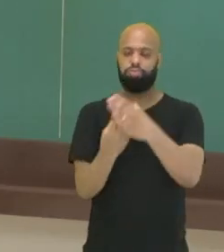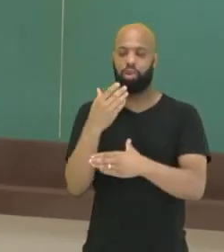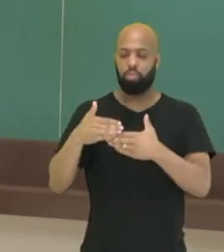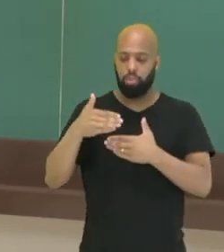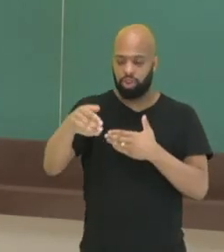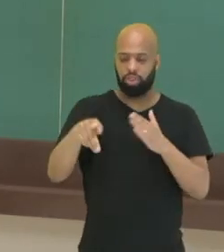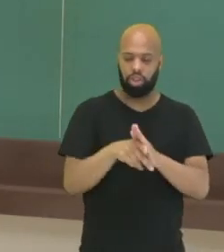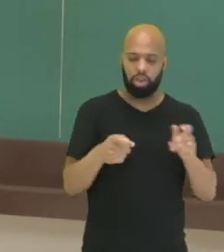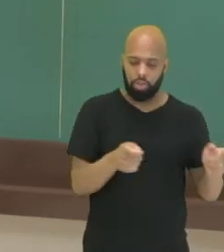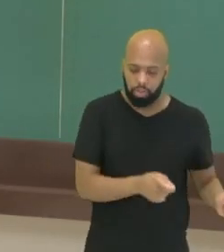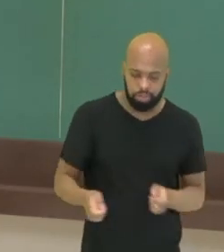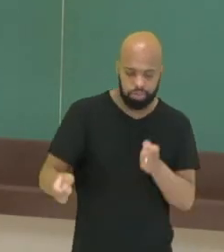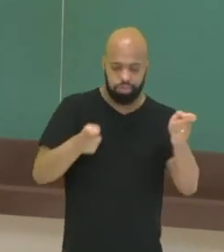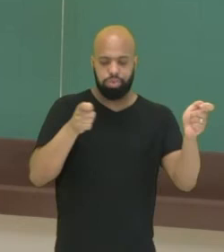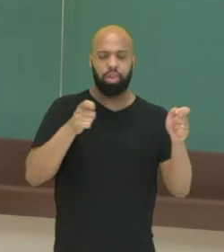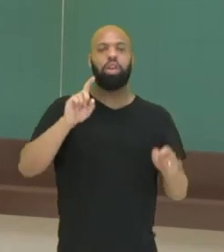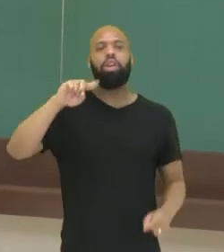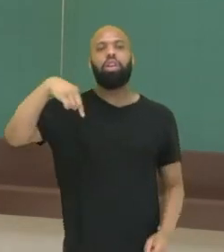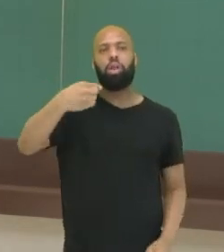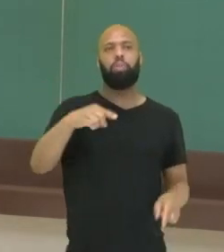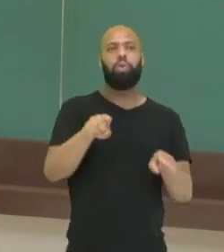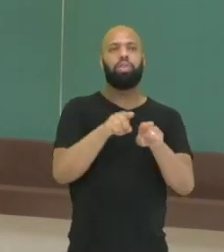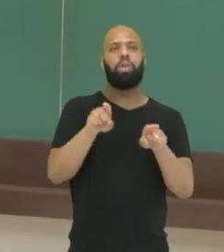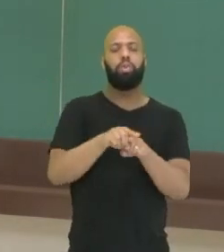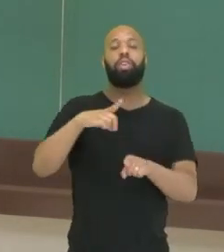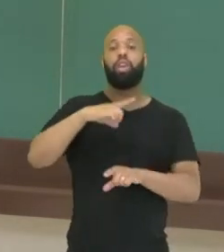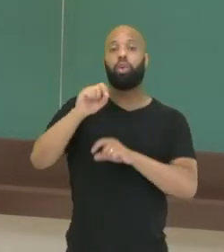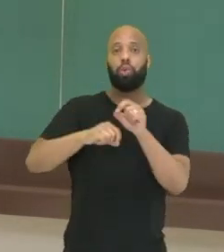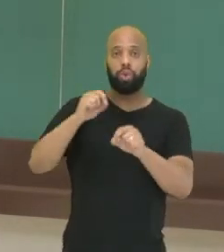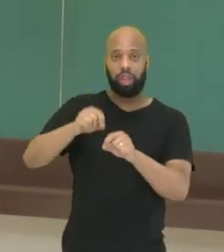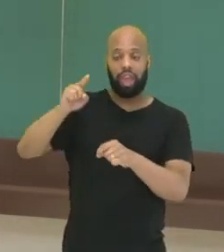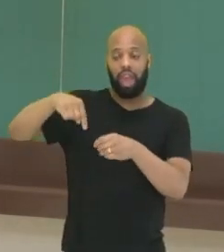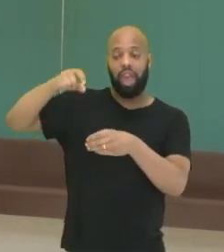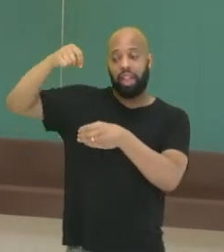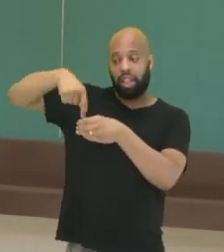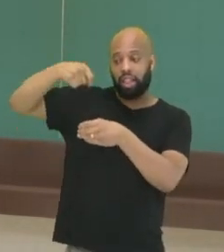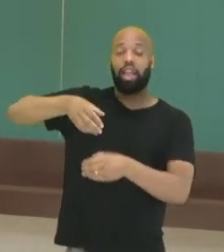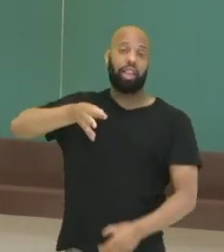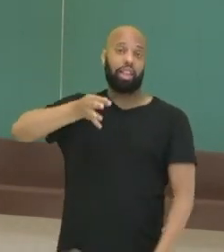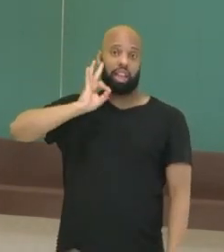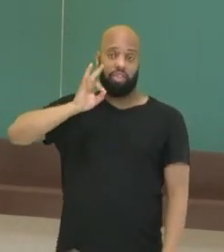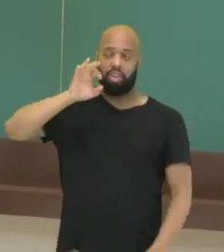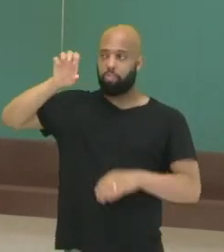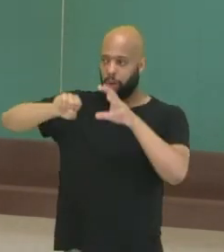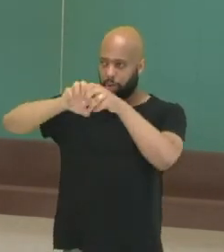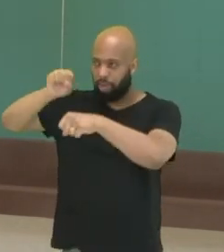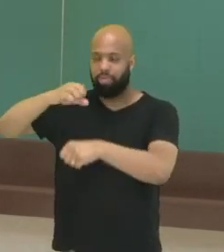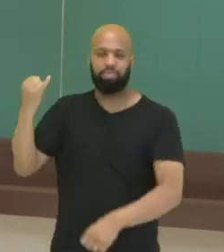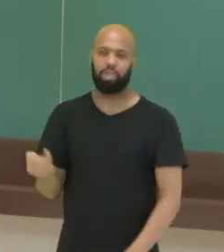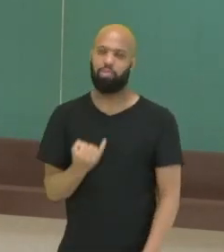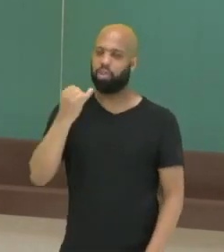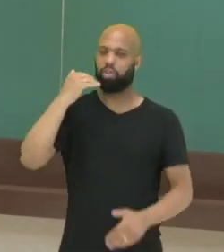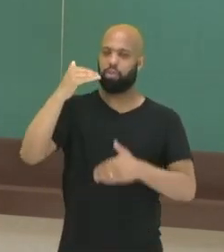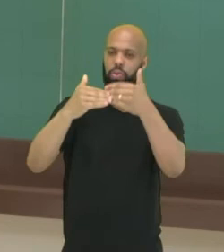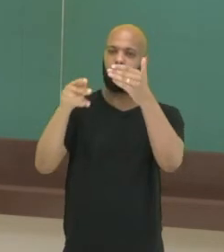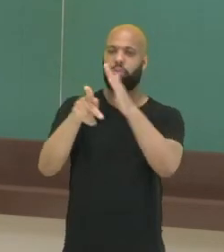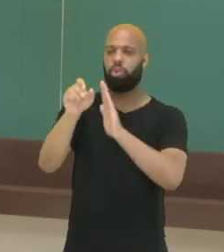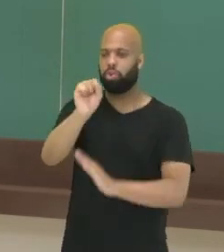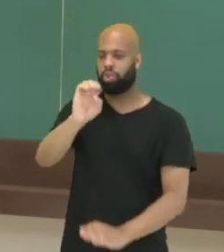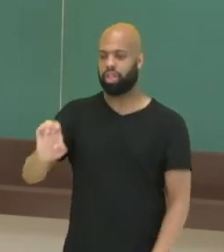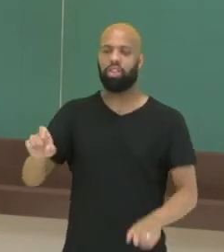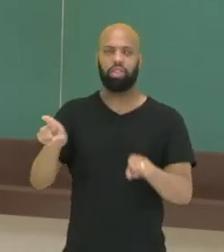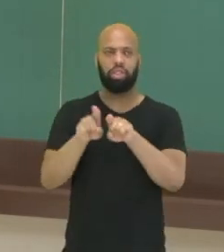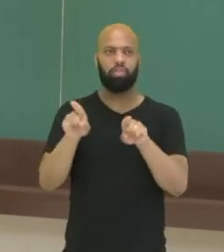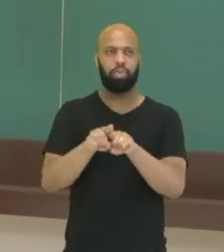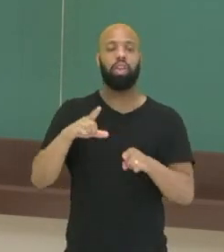E depois a gente vai ter o cultivo do café, que foi importantíssimo para o desenvolvimento e para a ocupação da região sudeste. Então